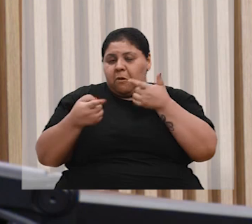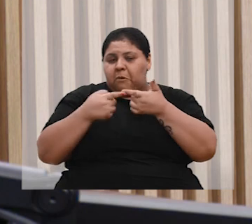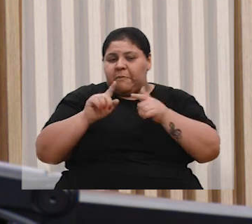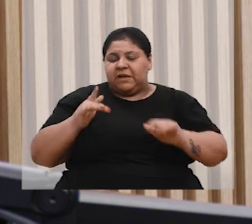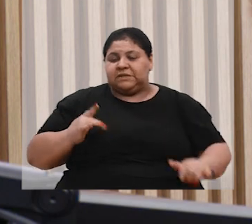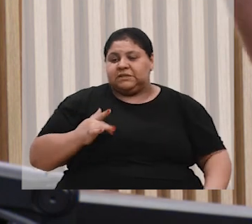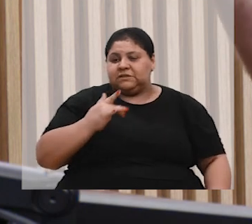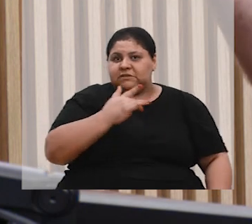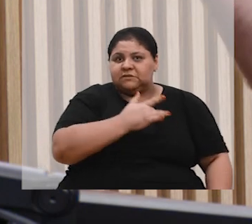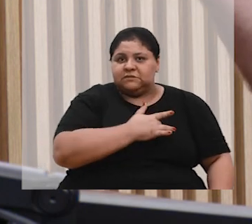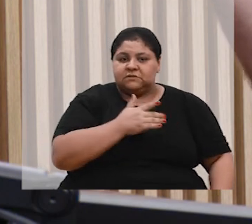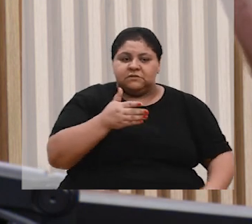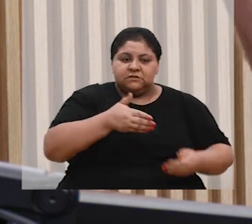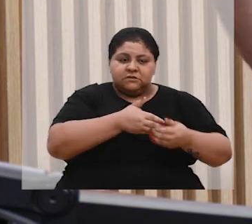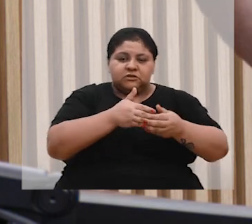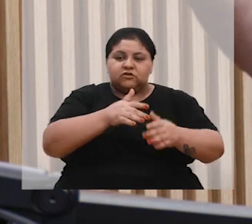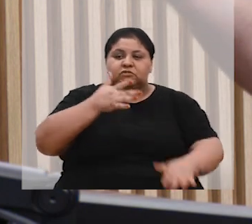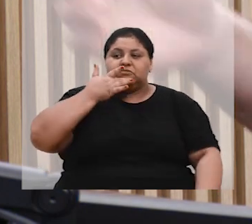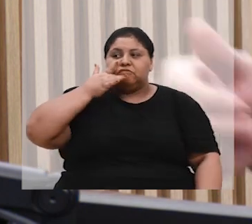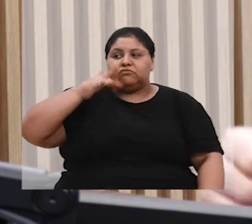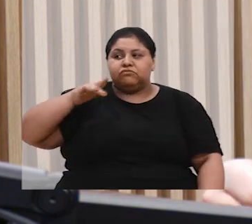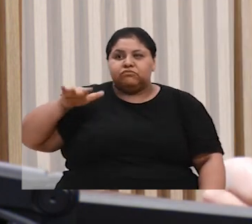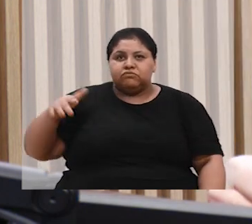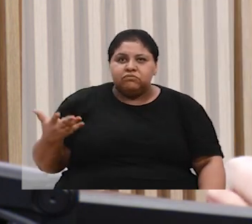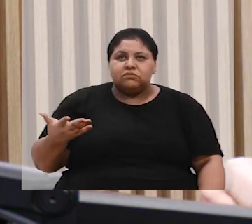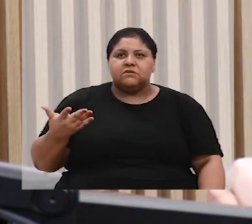os nomes, mas de saúde, de